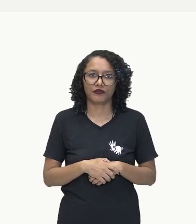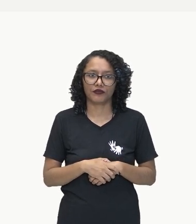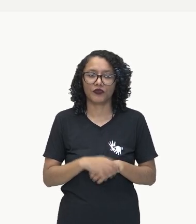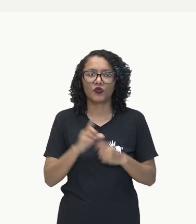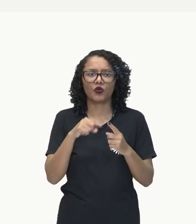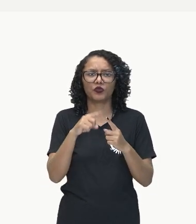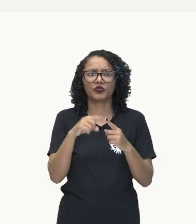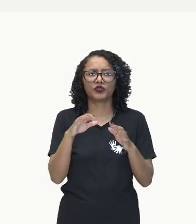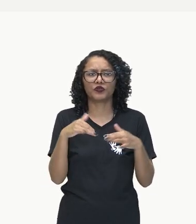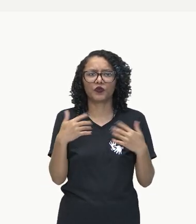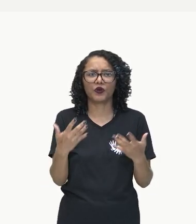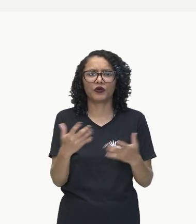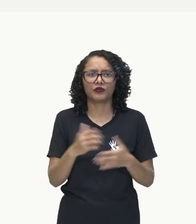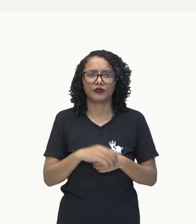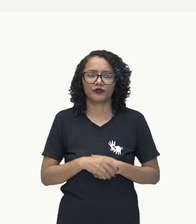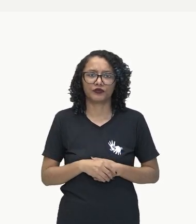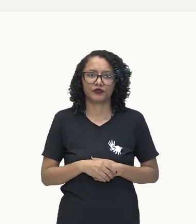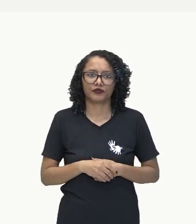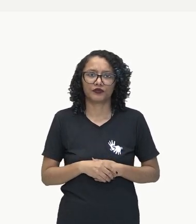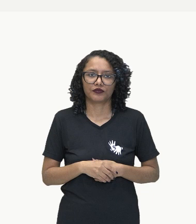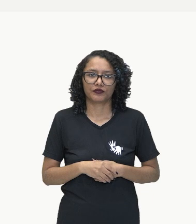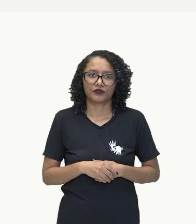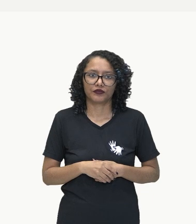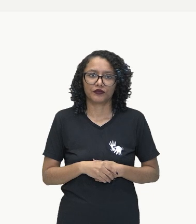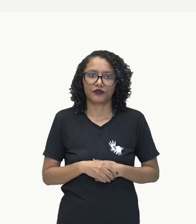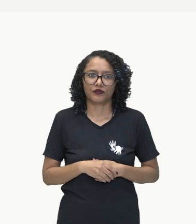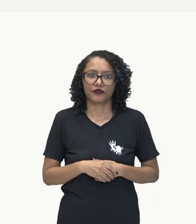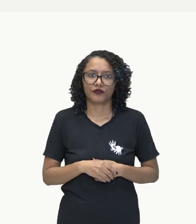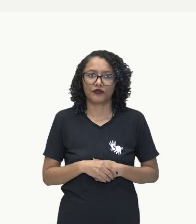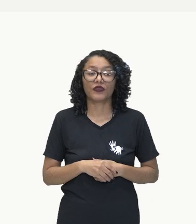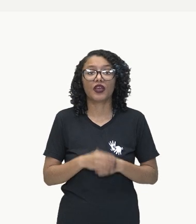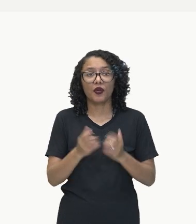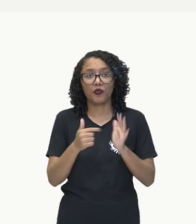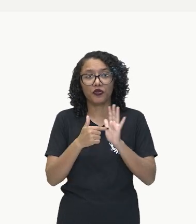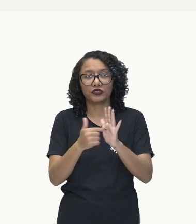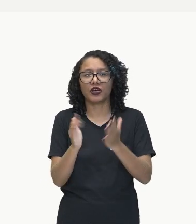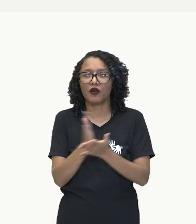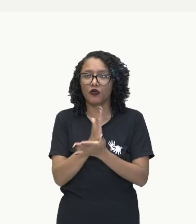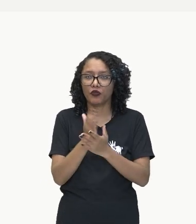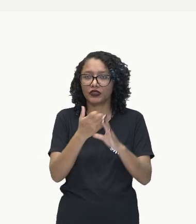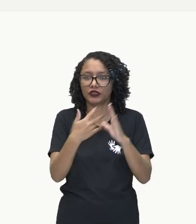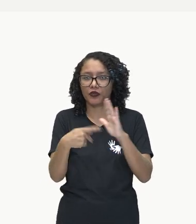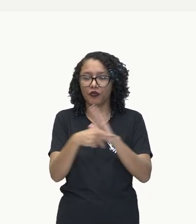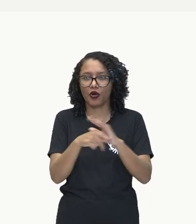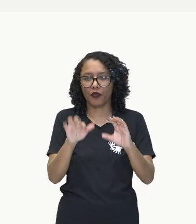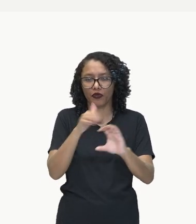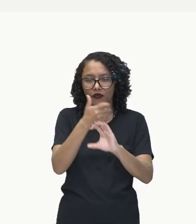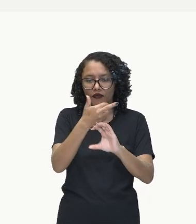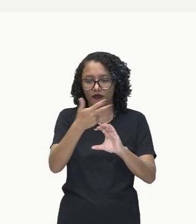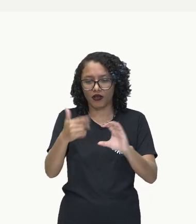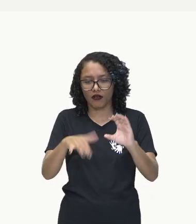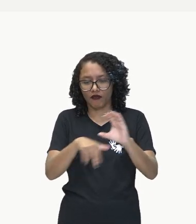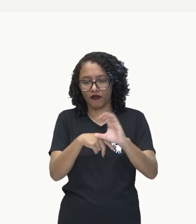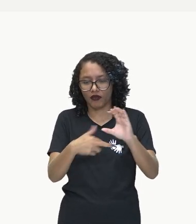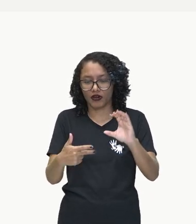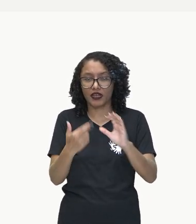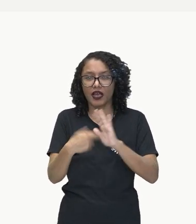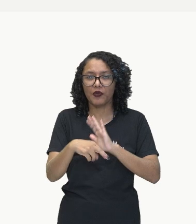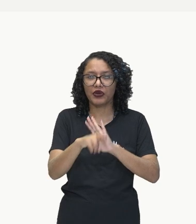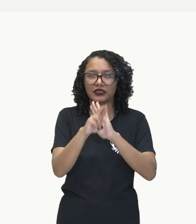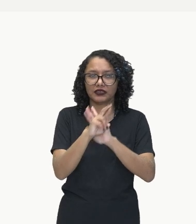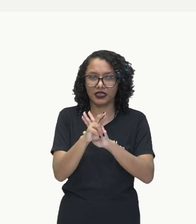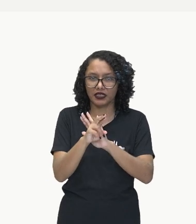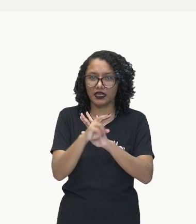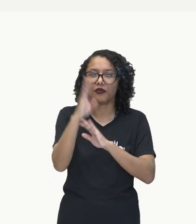justamente esses elementos da fauna e da flora que representavam uma espécie de brasilidade. Então, palmeiras, as árvores